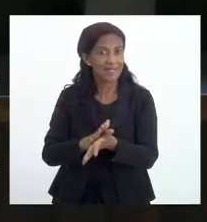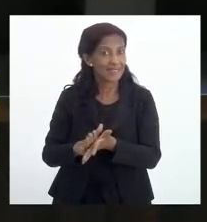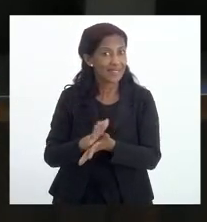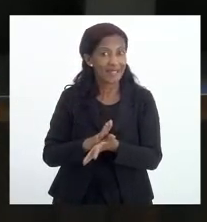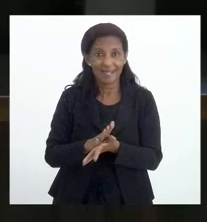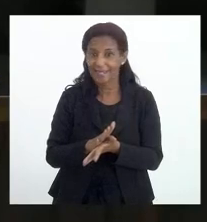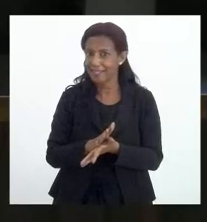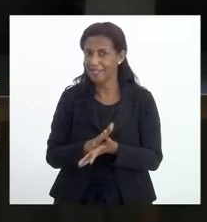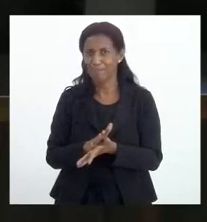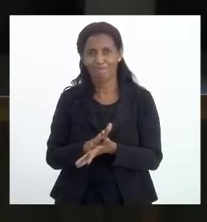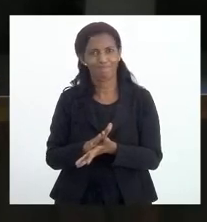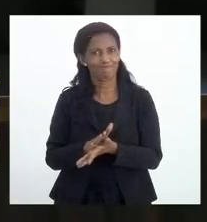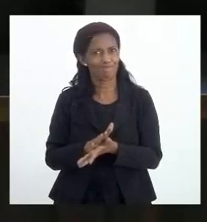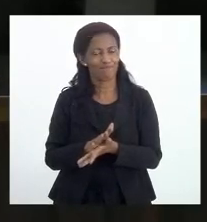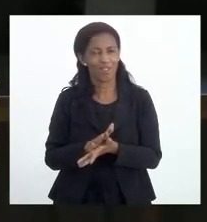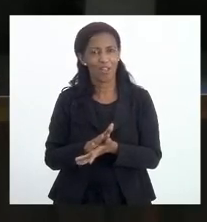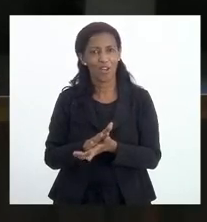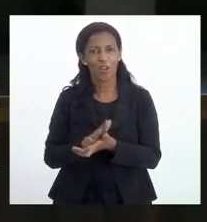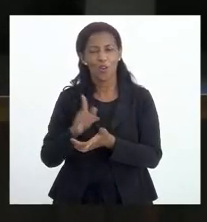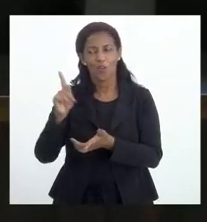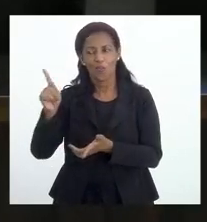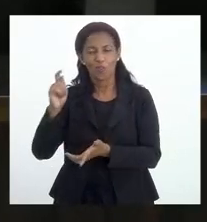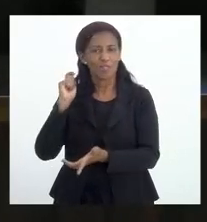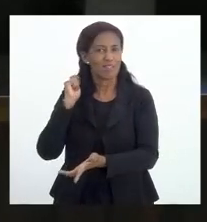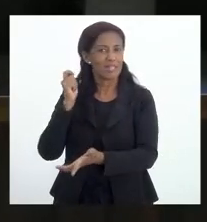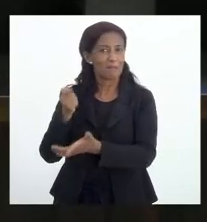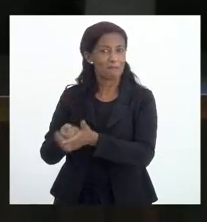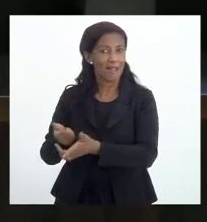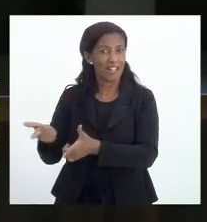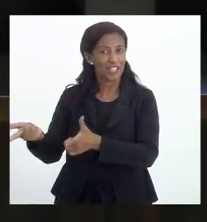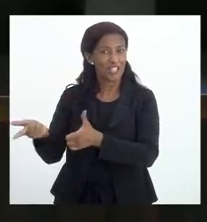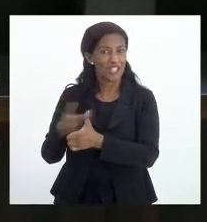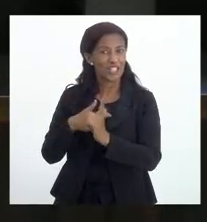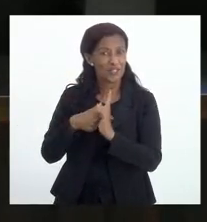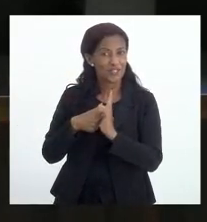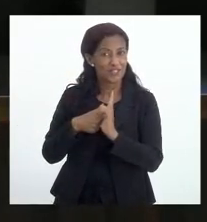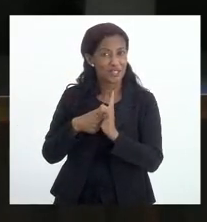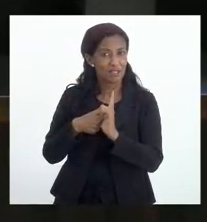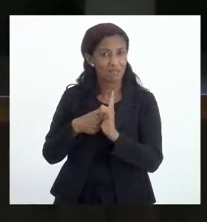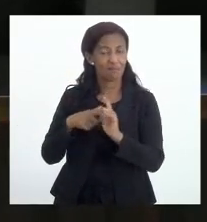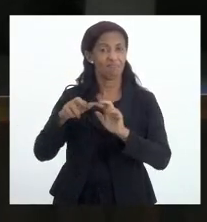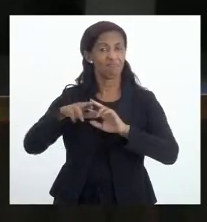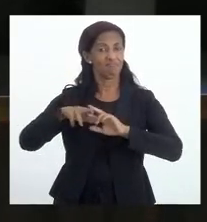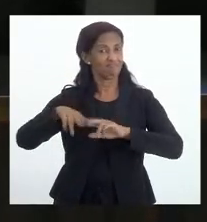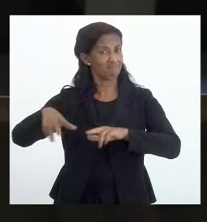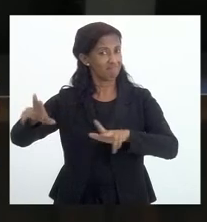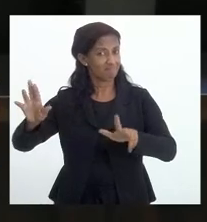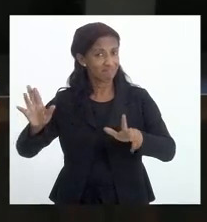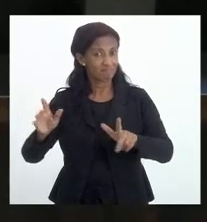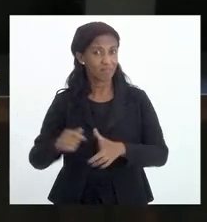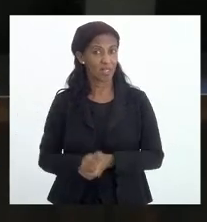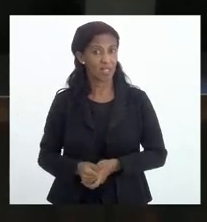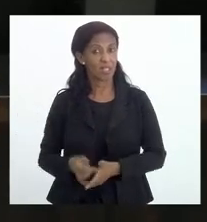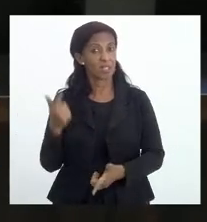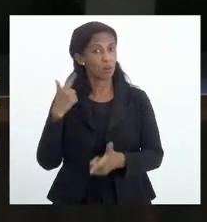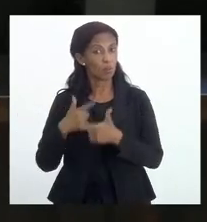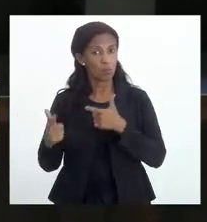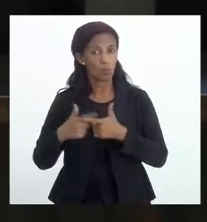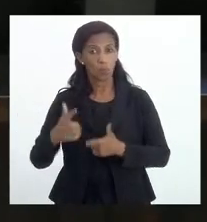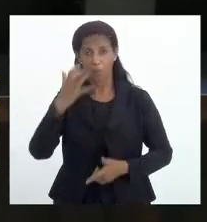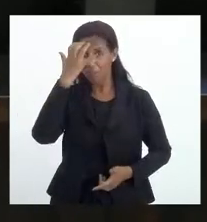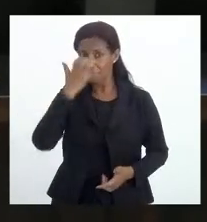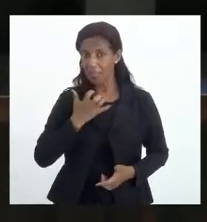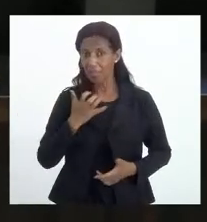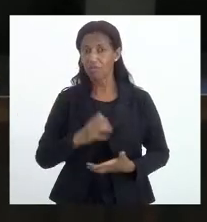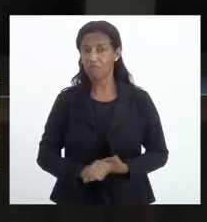Você vai botar essa receita no tesouro, vai pagar dívida, etc. Ora, isso é um grave problema.